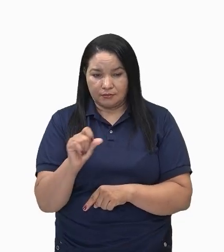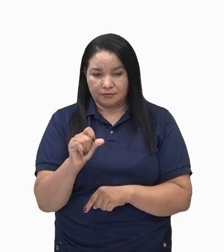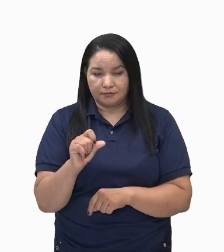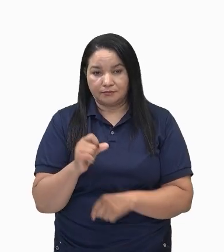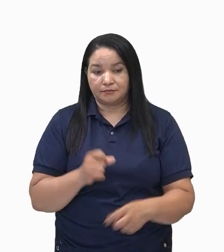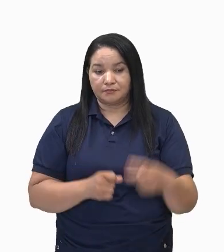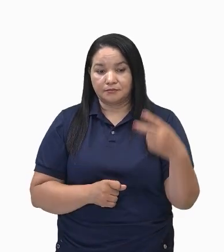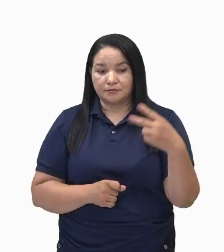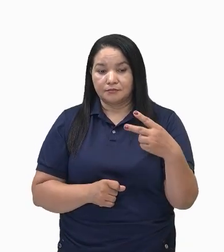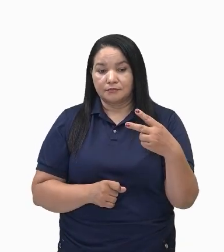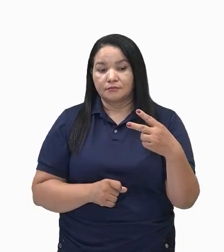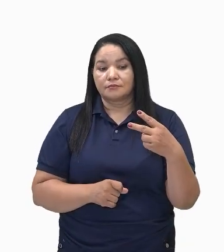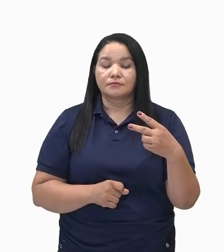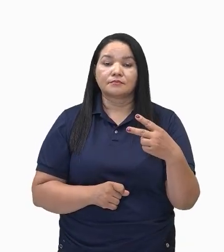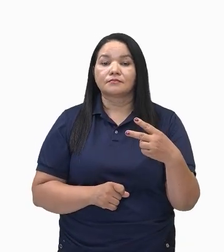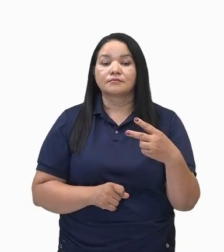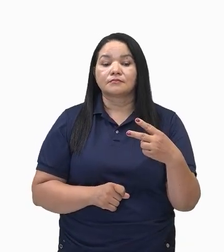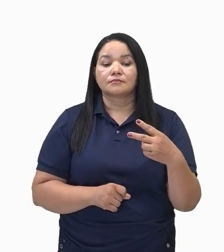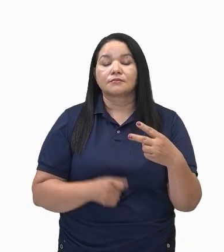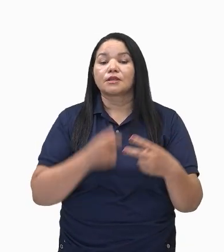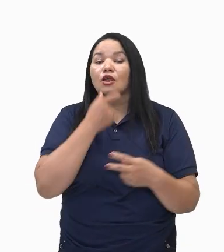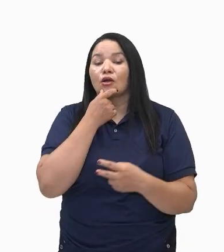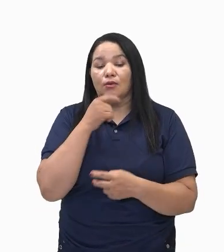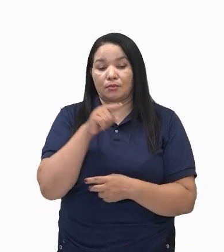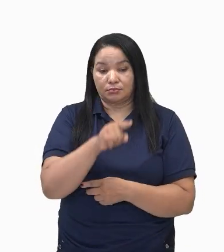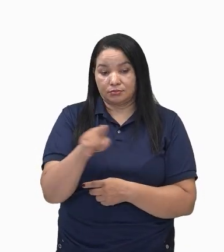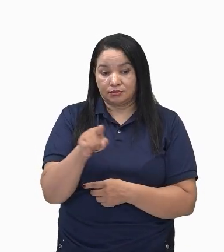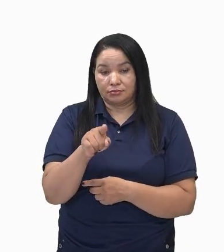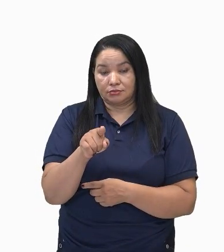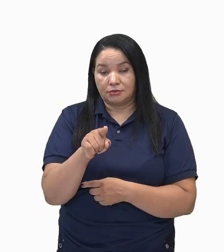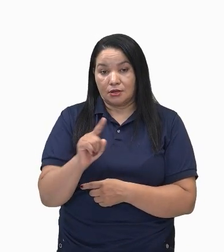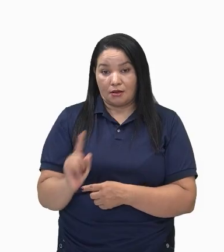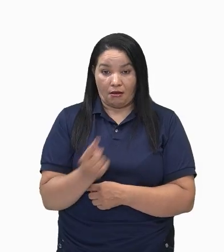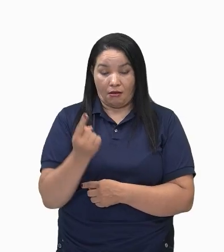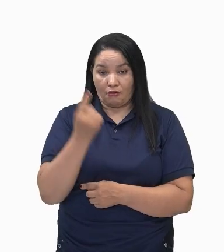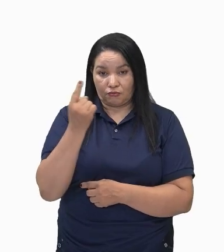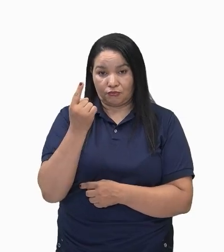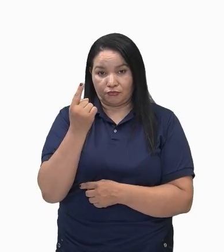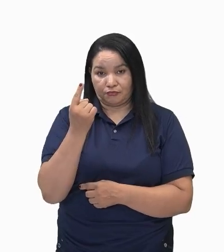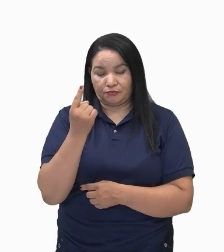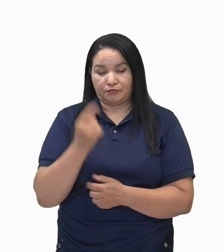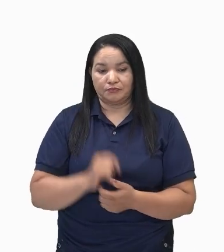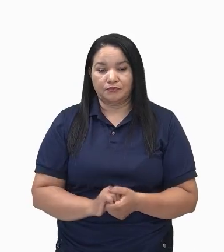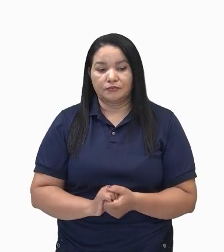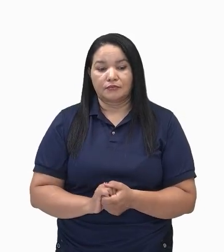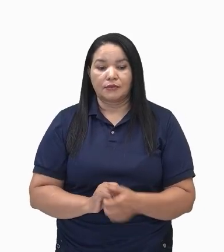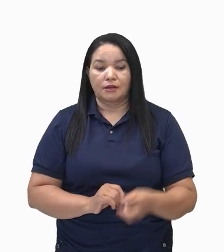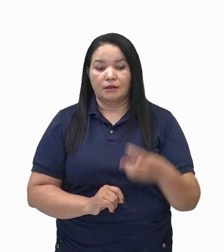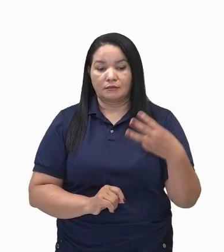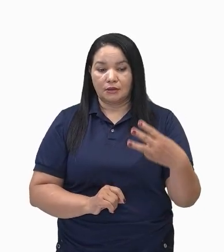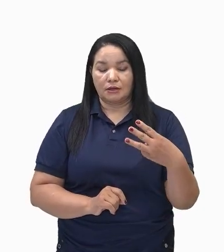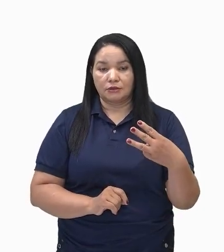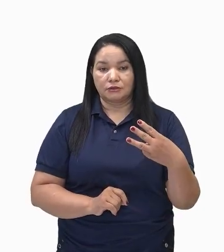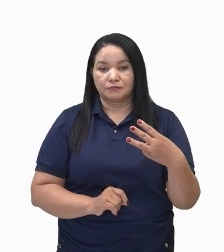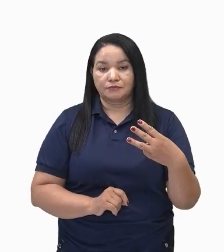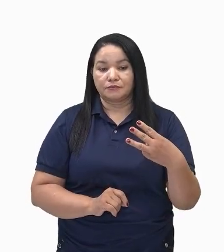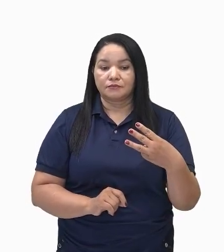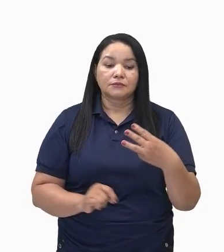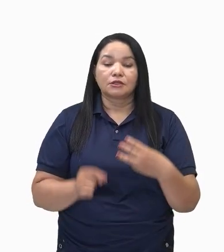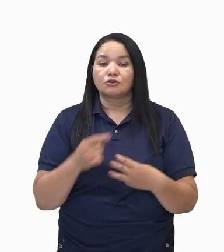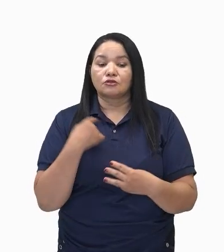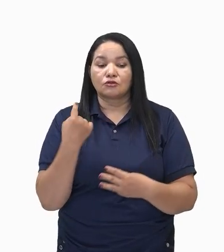segunda, he is tall. Ele é alto, né? E 3, we are smart.